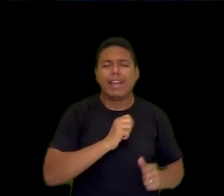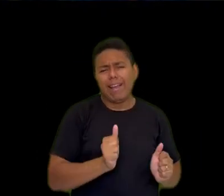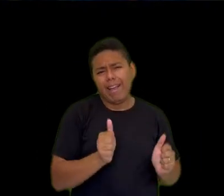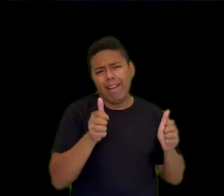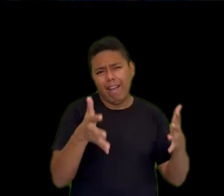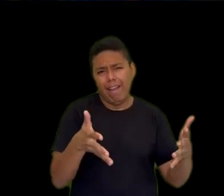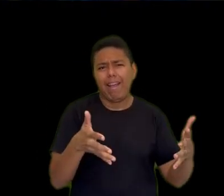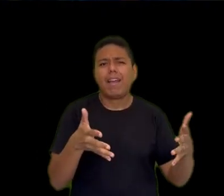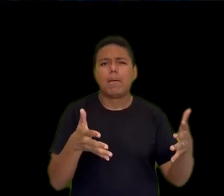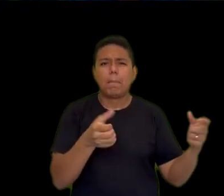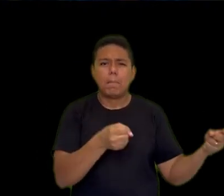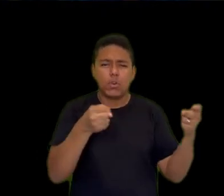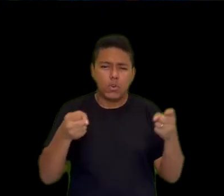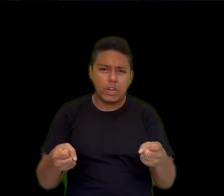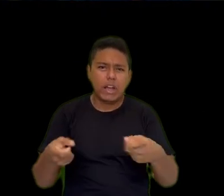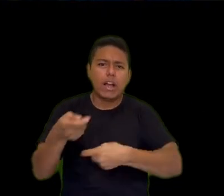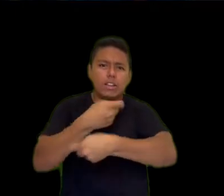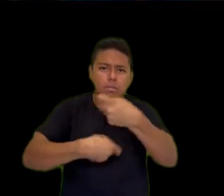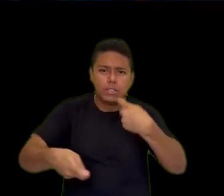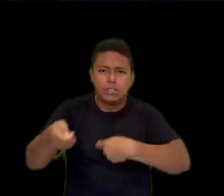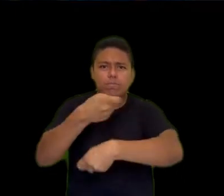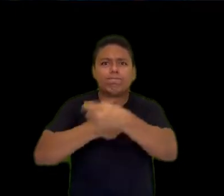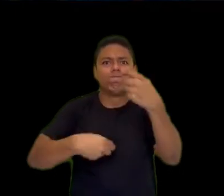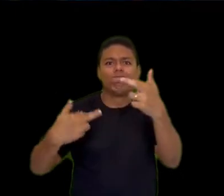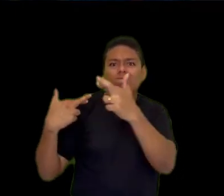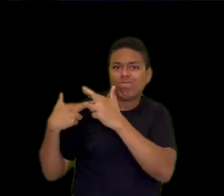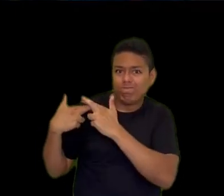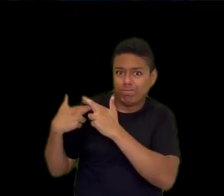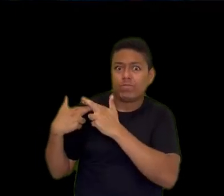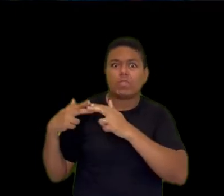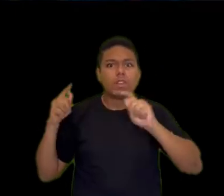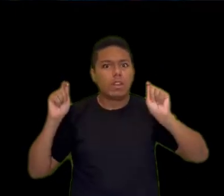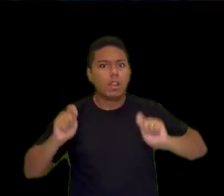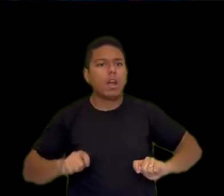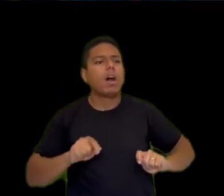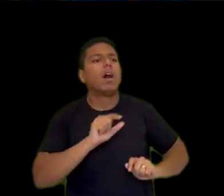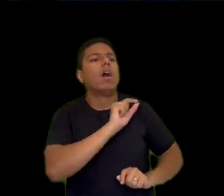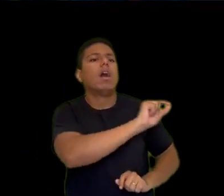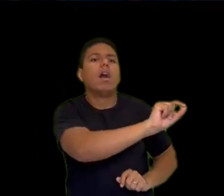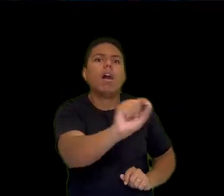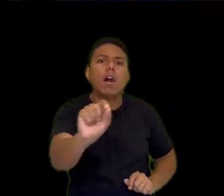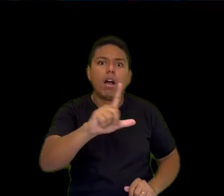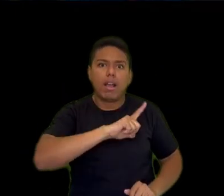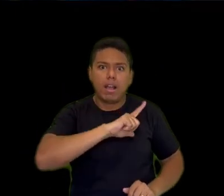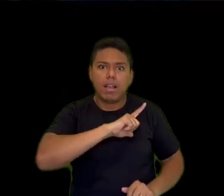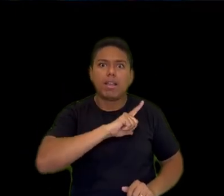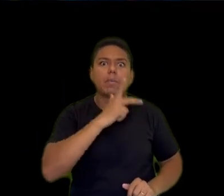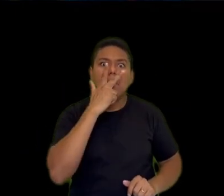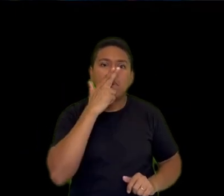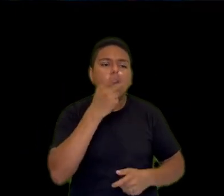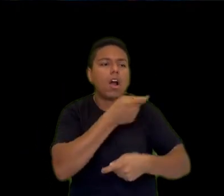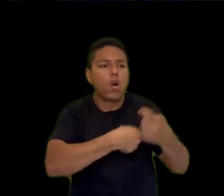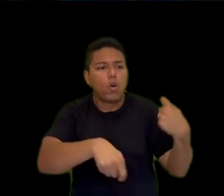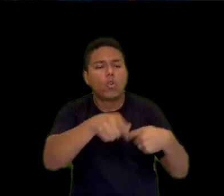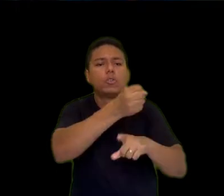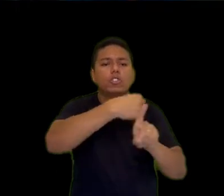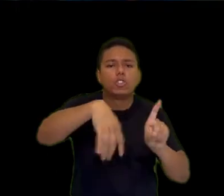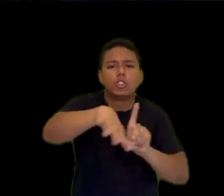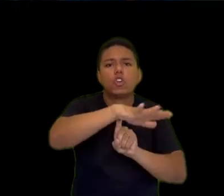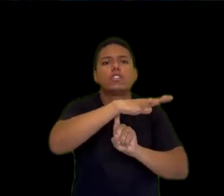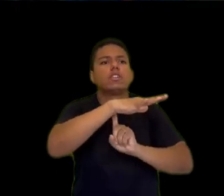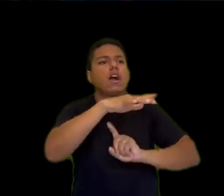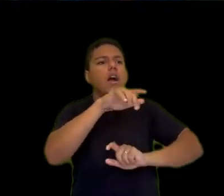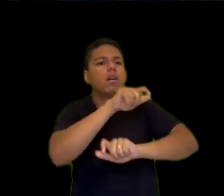poder de interferir na reprodução das condições econômicos, sociais e de vida, que nada mais são do